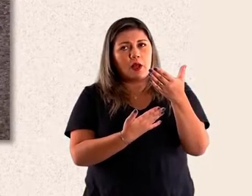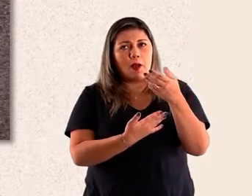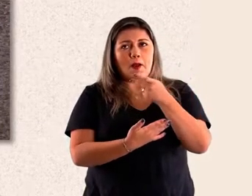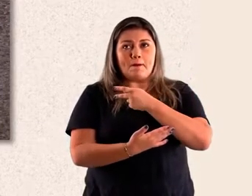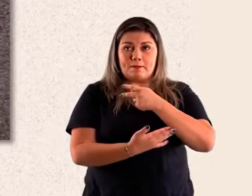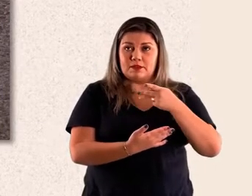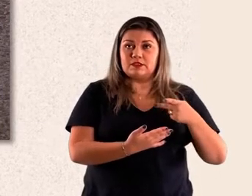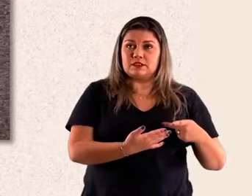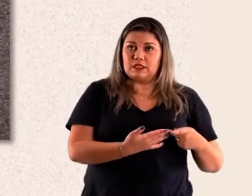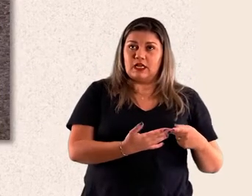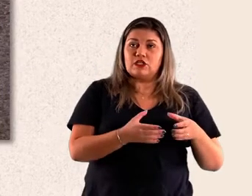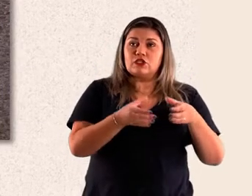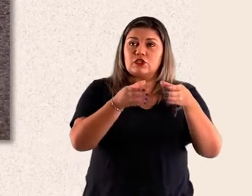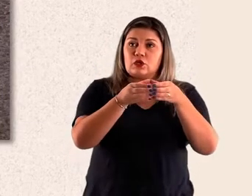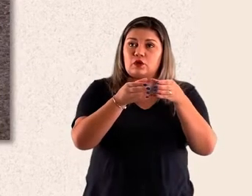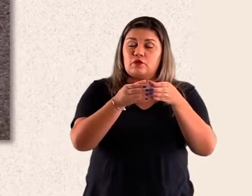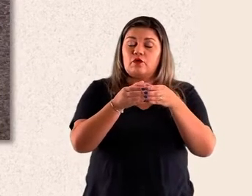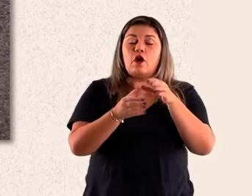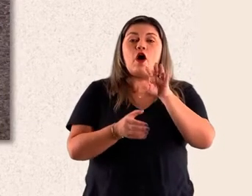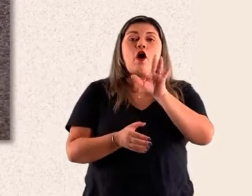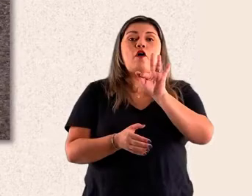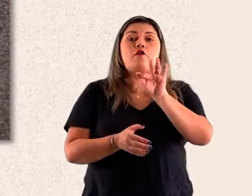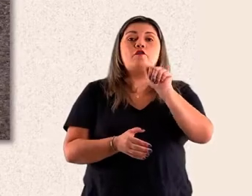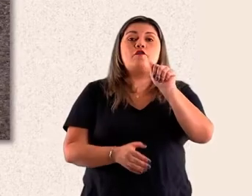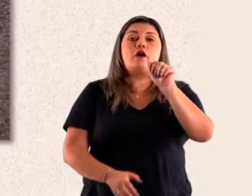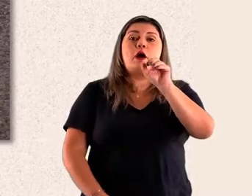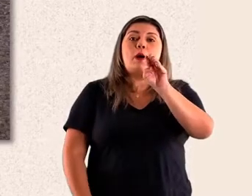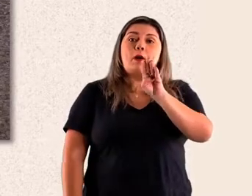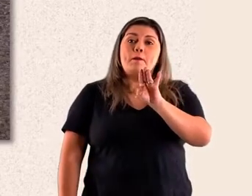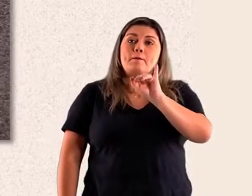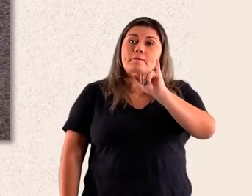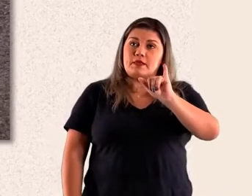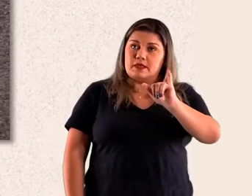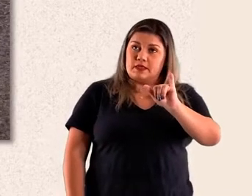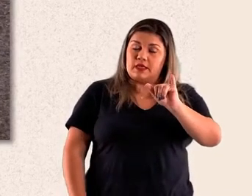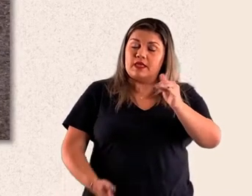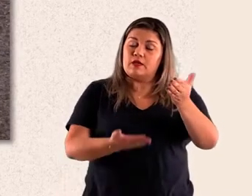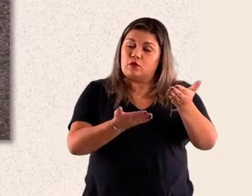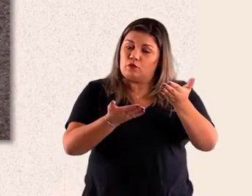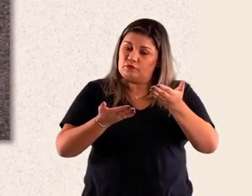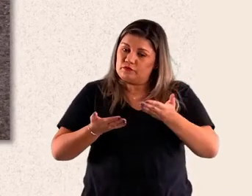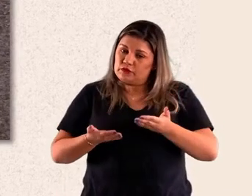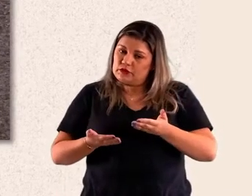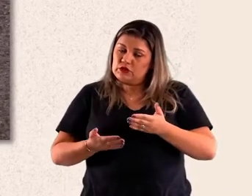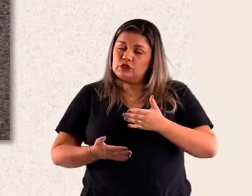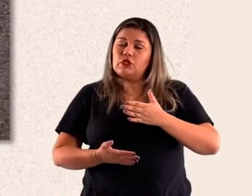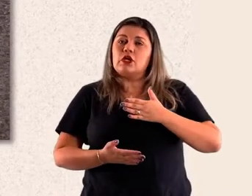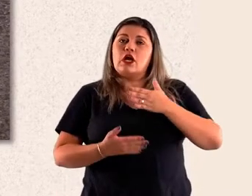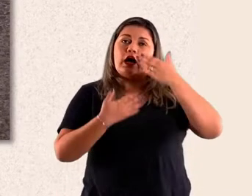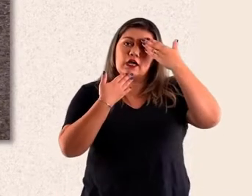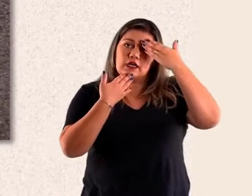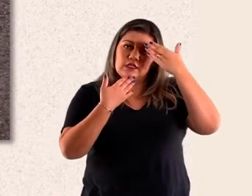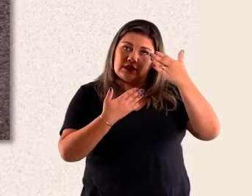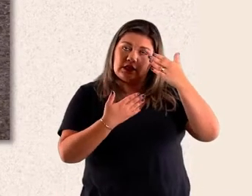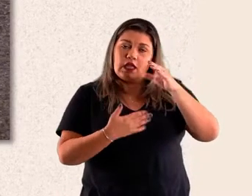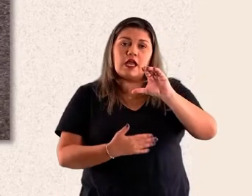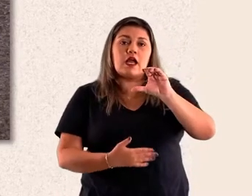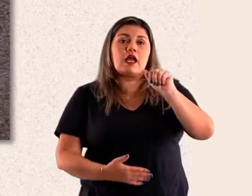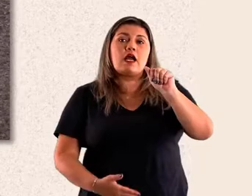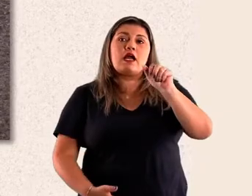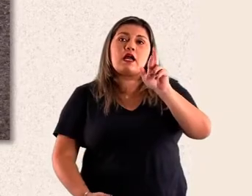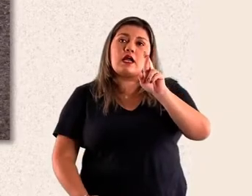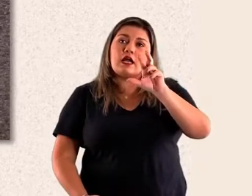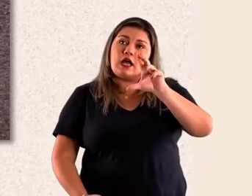Comissão sabe pelo convite agradecer ao Carlos Vinícius meu amigo